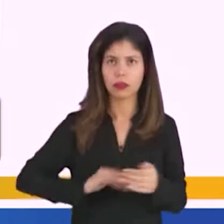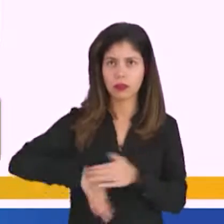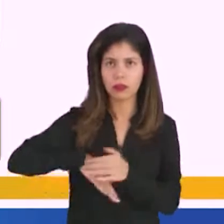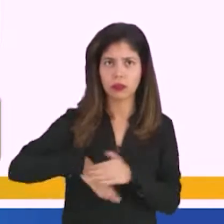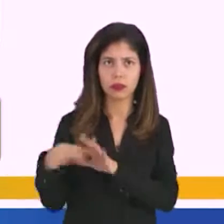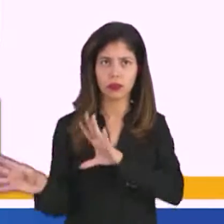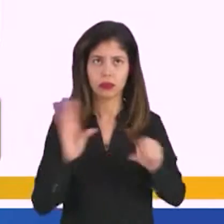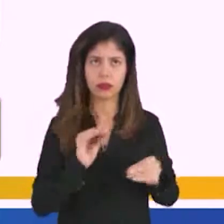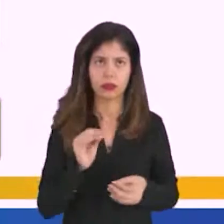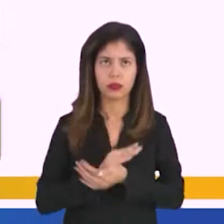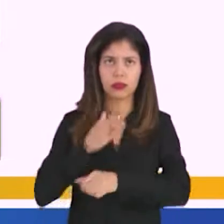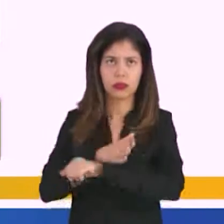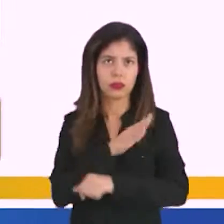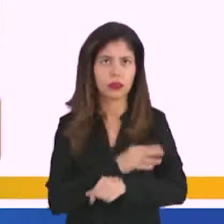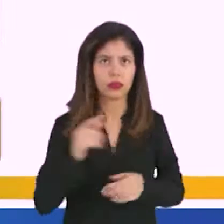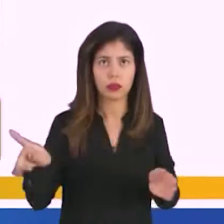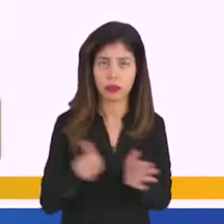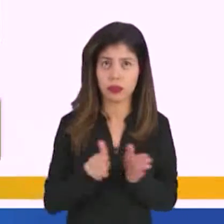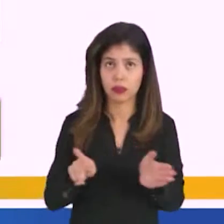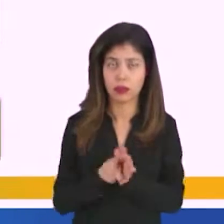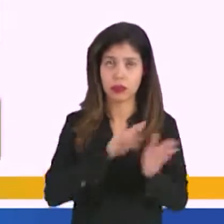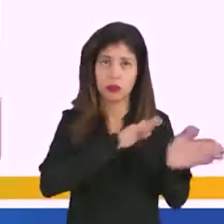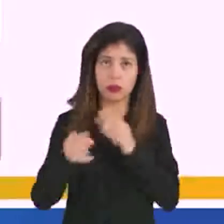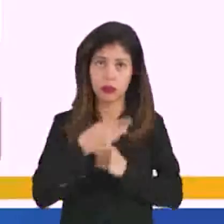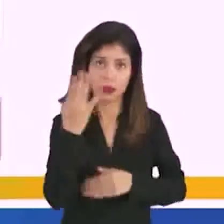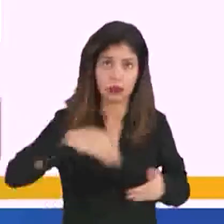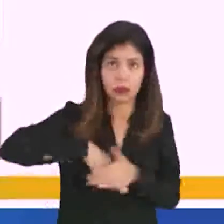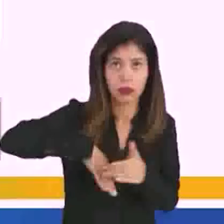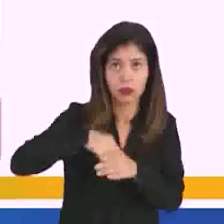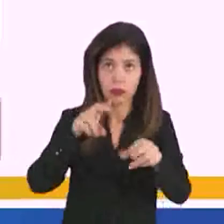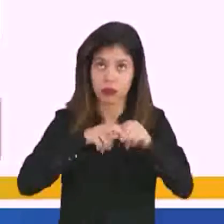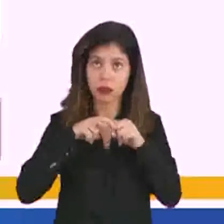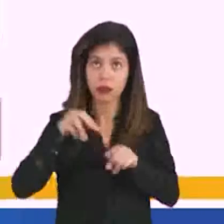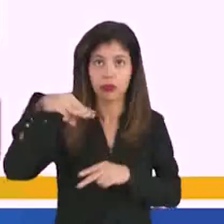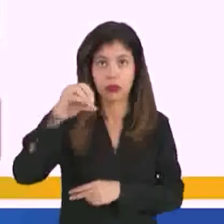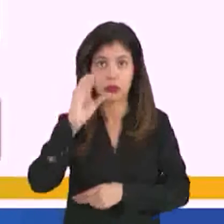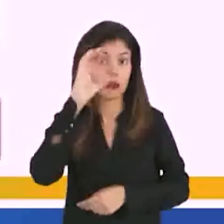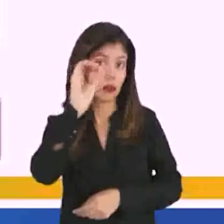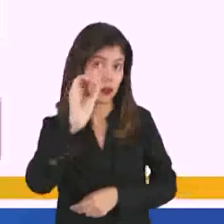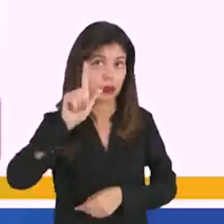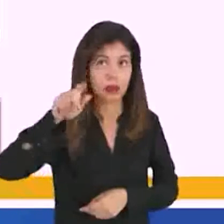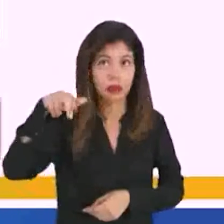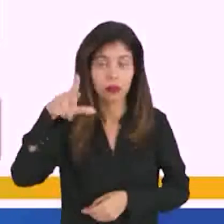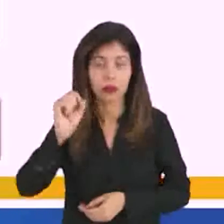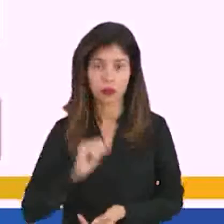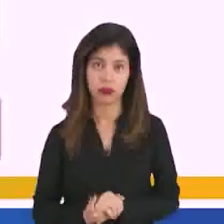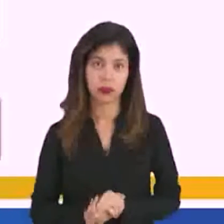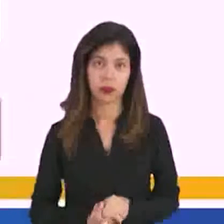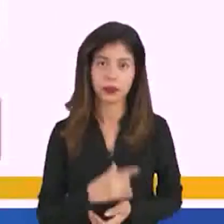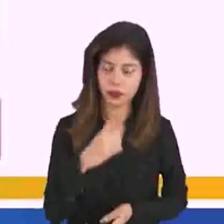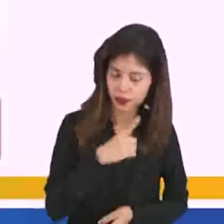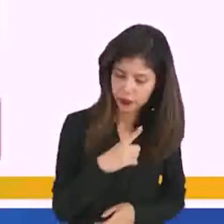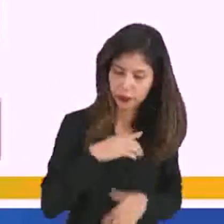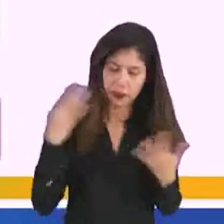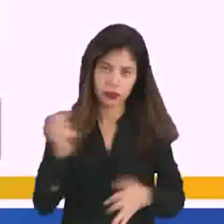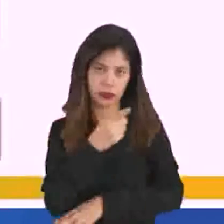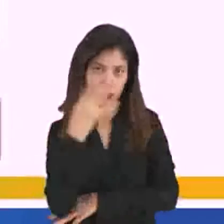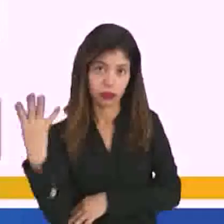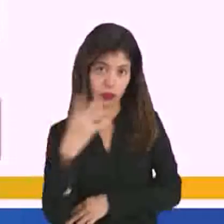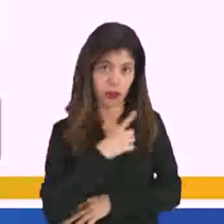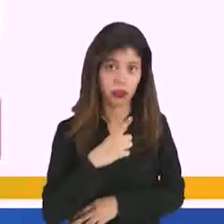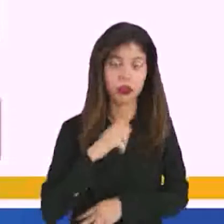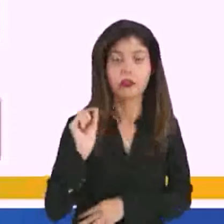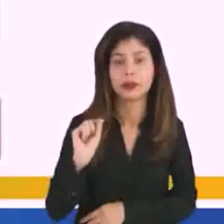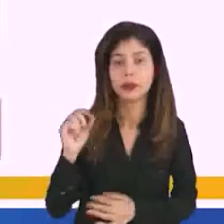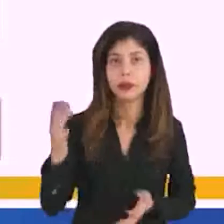gol retrata a frequência absoluta dessa partida de gols, certo? Portanto, a moda seria 0 gols, Seria aí a